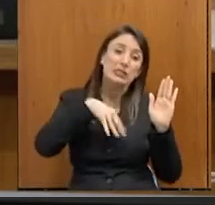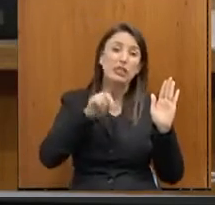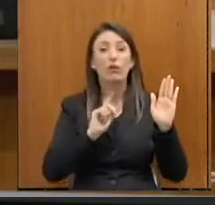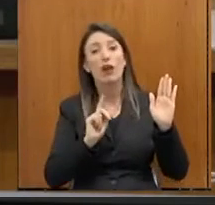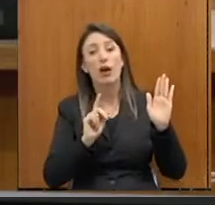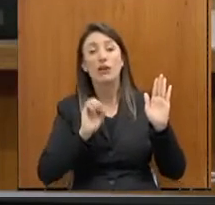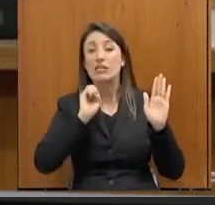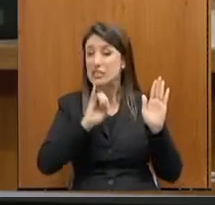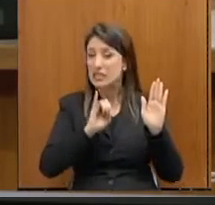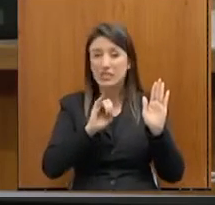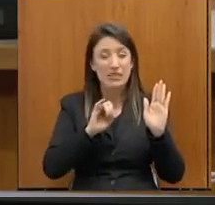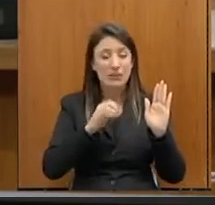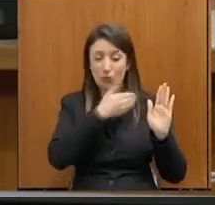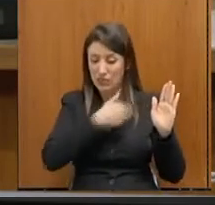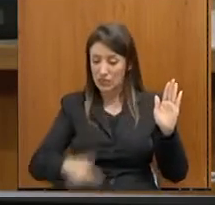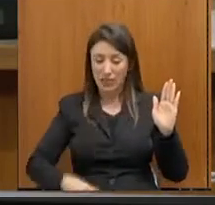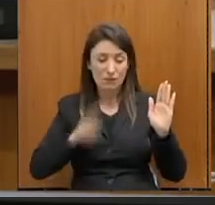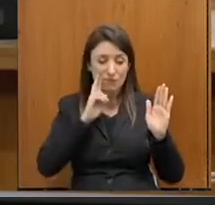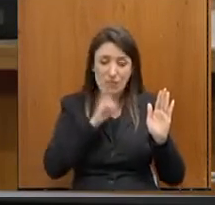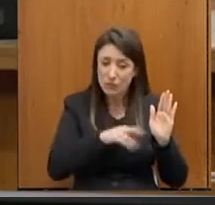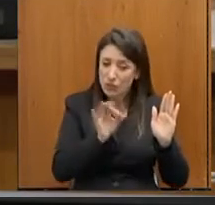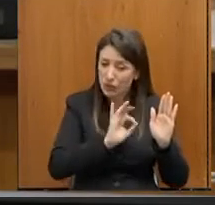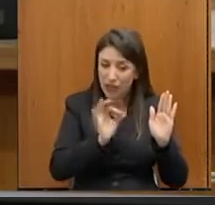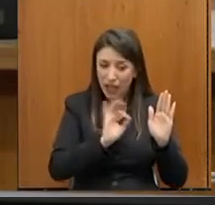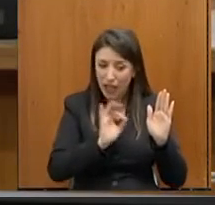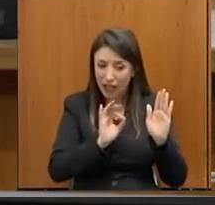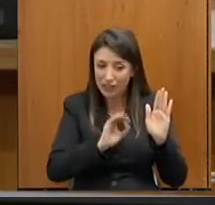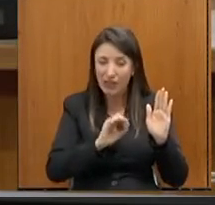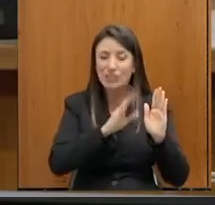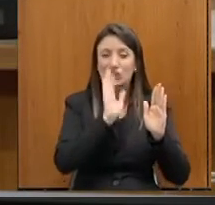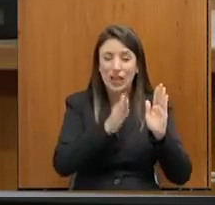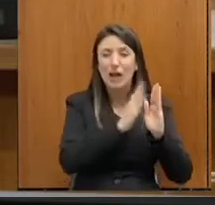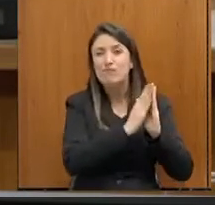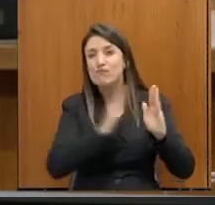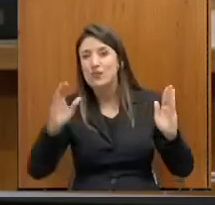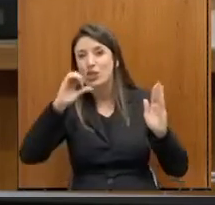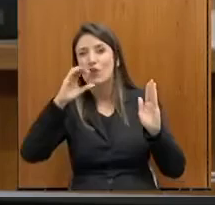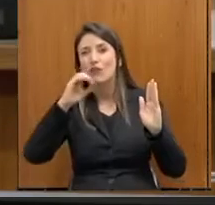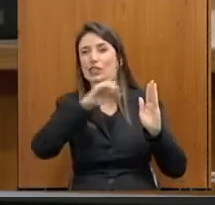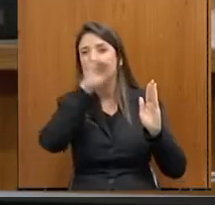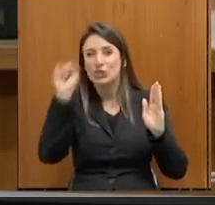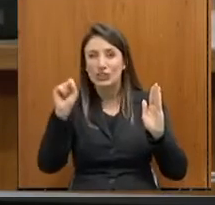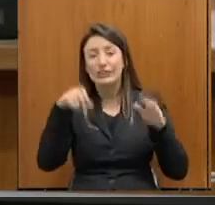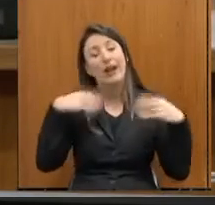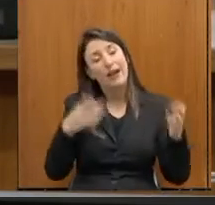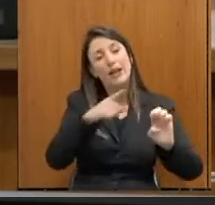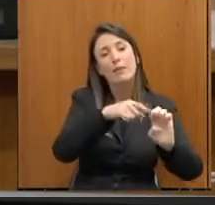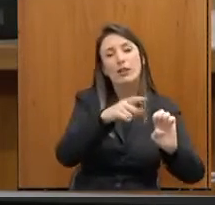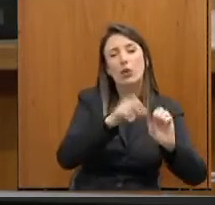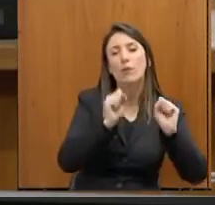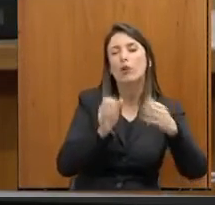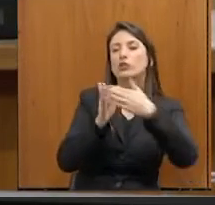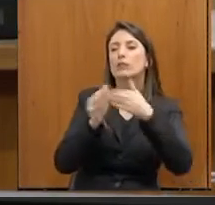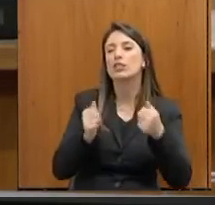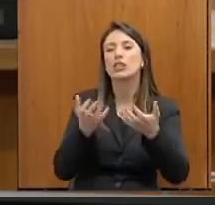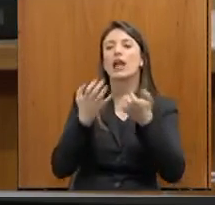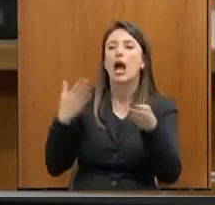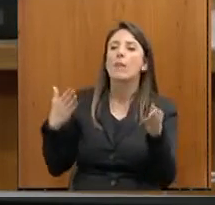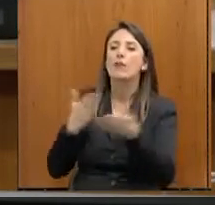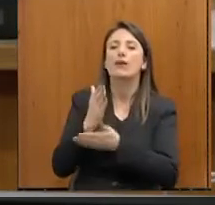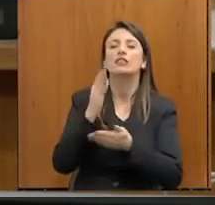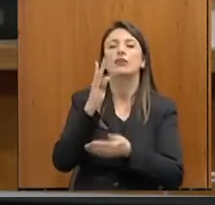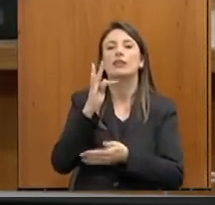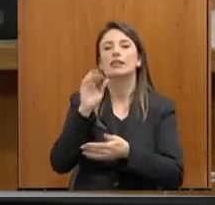dia seguinte um prendedor pode exigir a aprovação tacitamente daquele seu pedido e nós não queremos que aprovação tácita